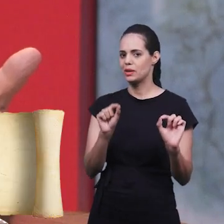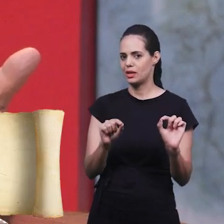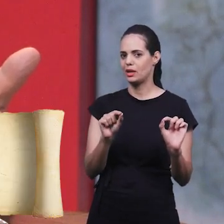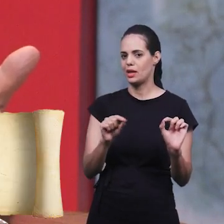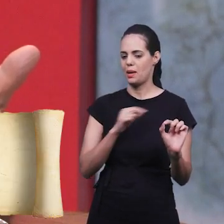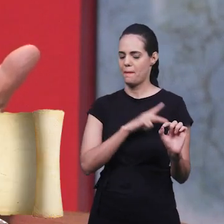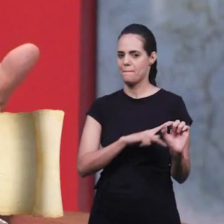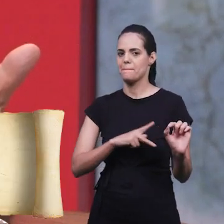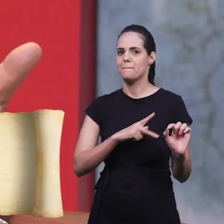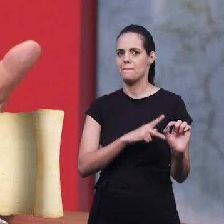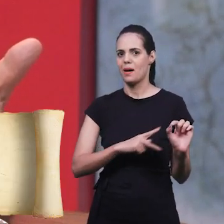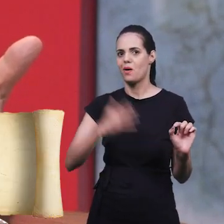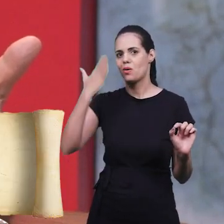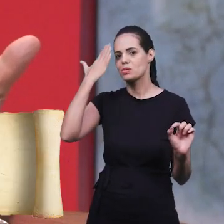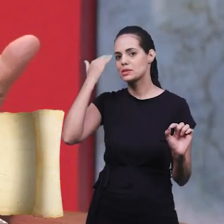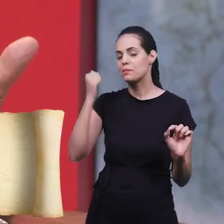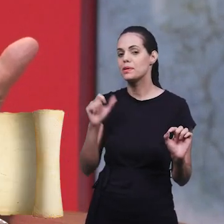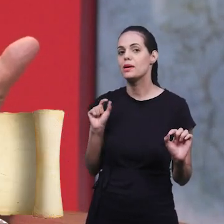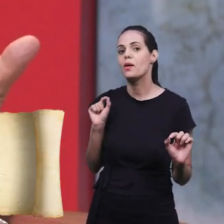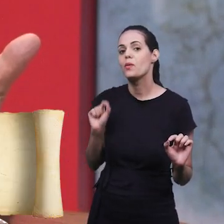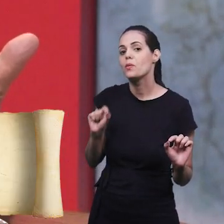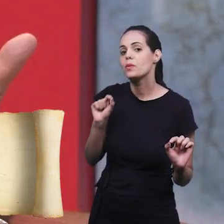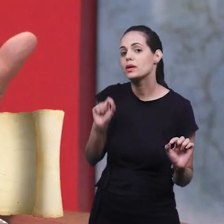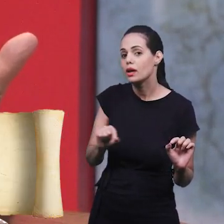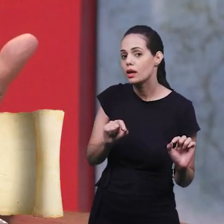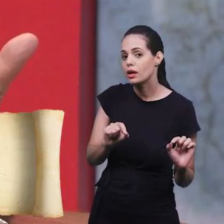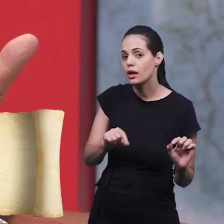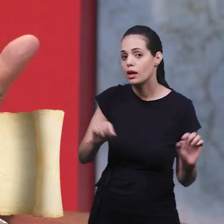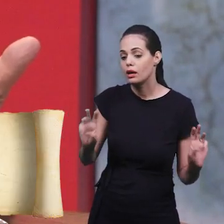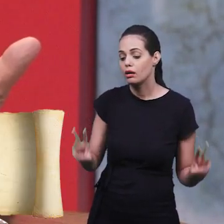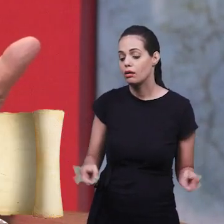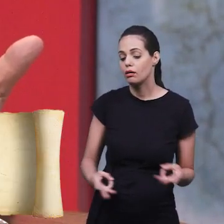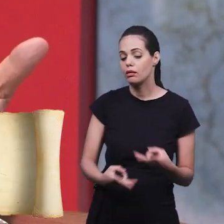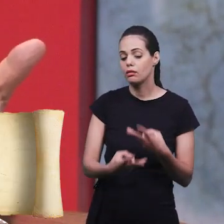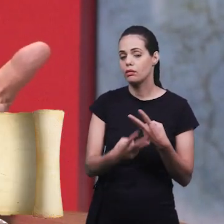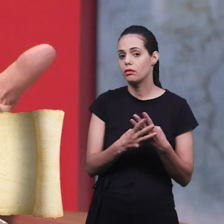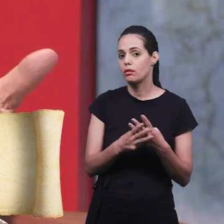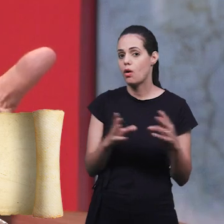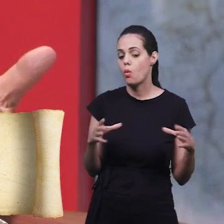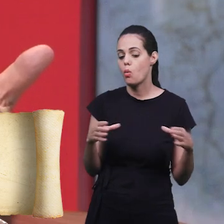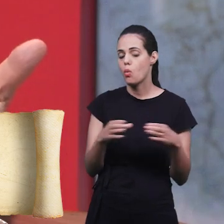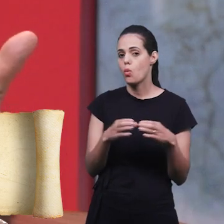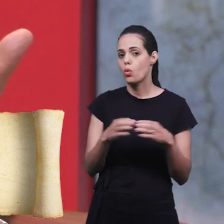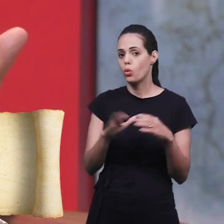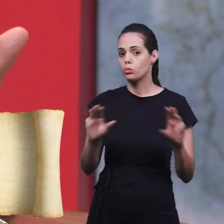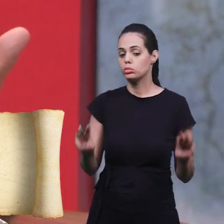judeus cristãos judaizantes que ensinavam